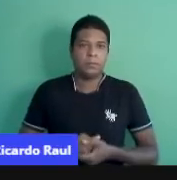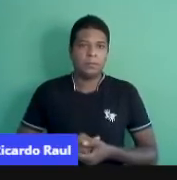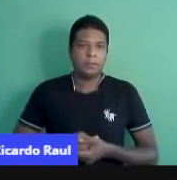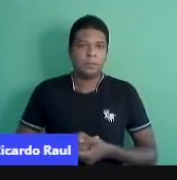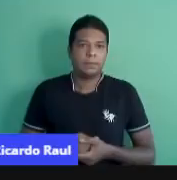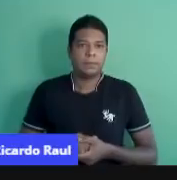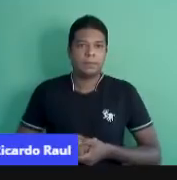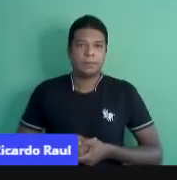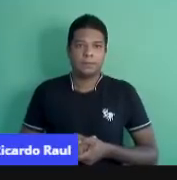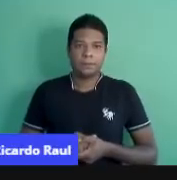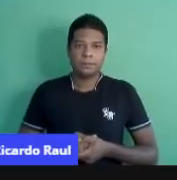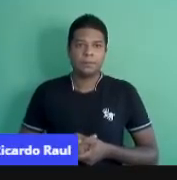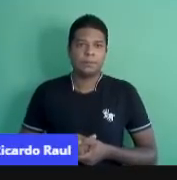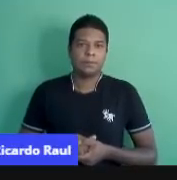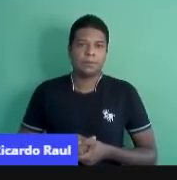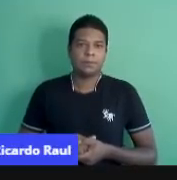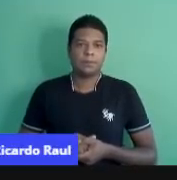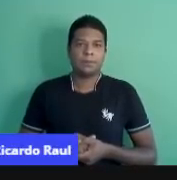Próximo, por favor.